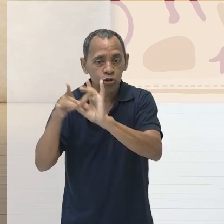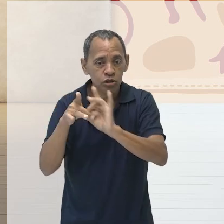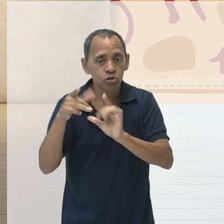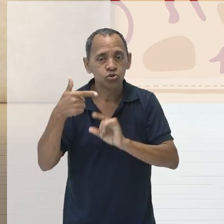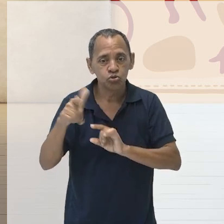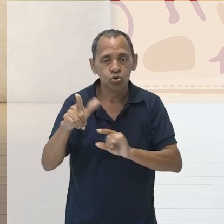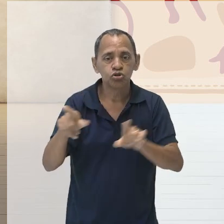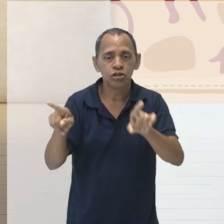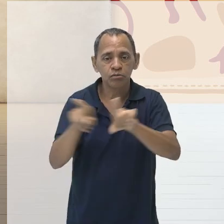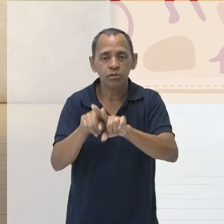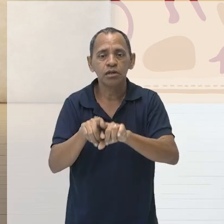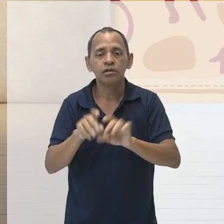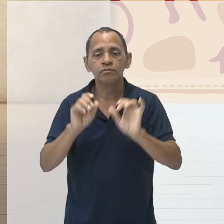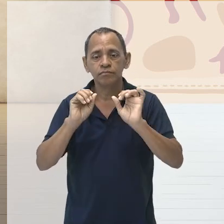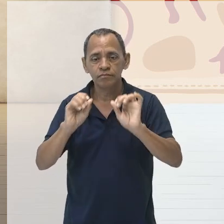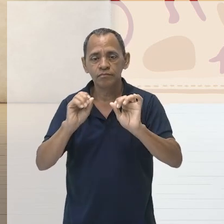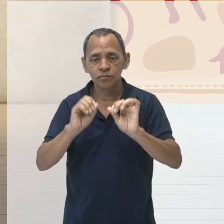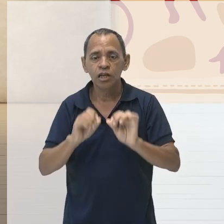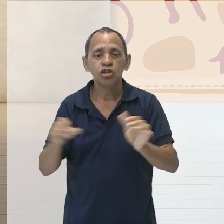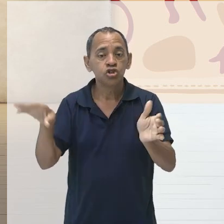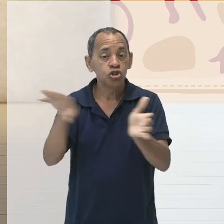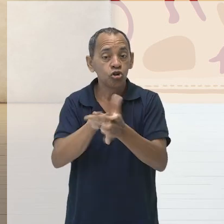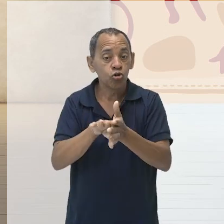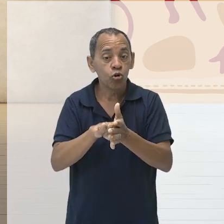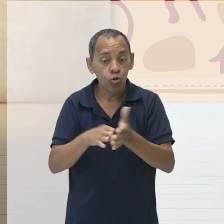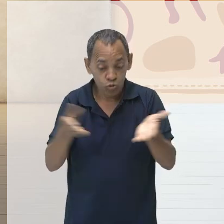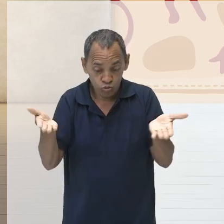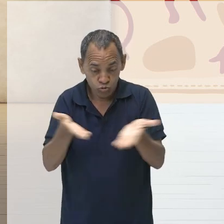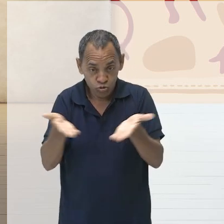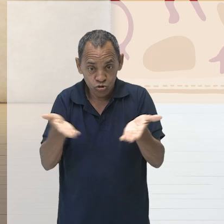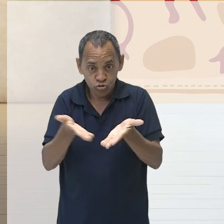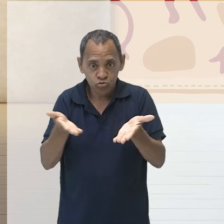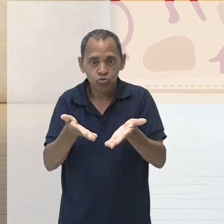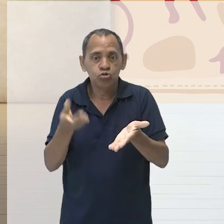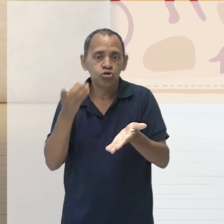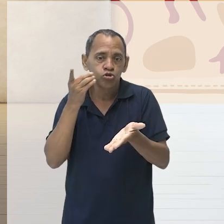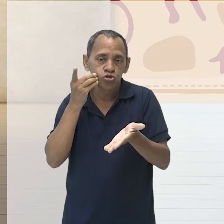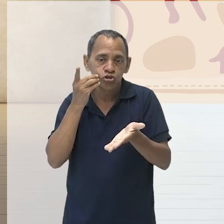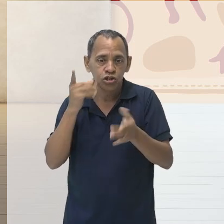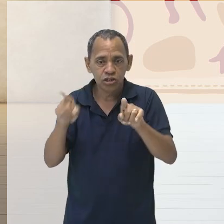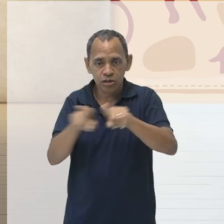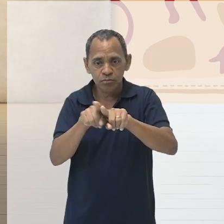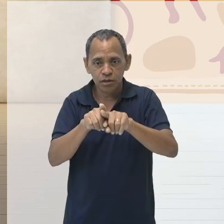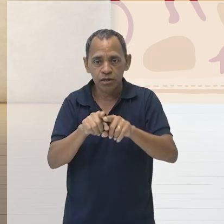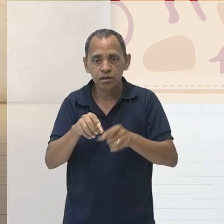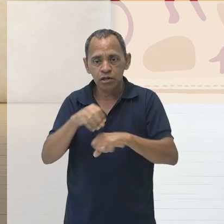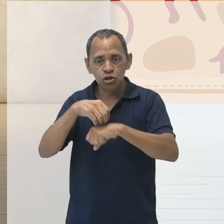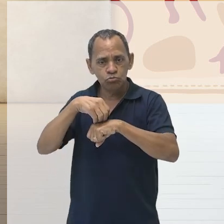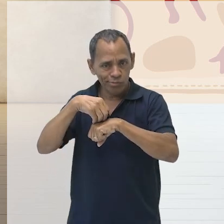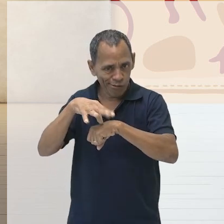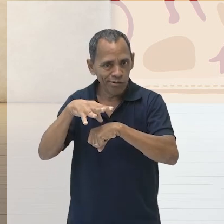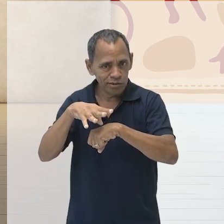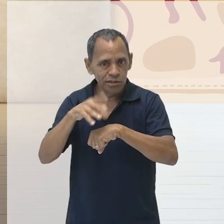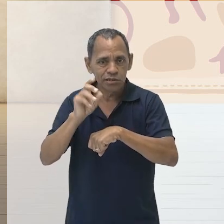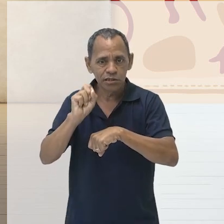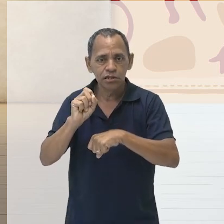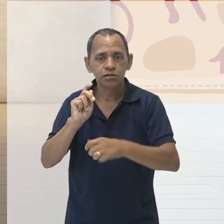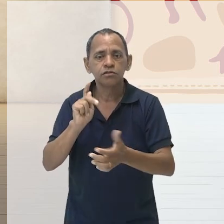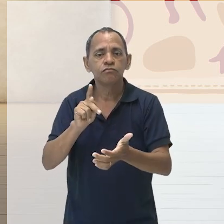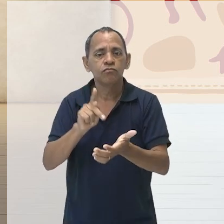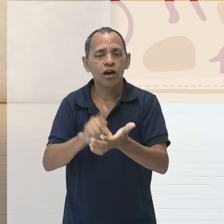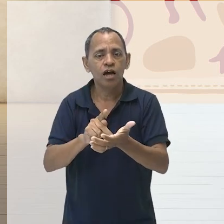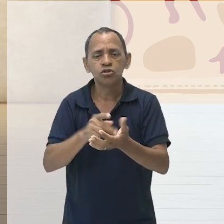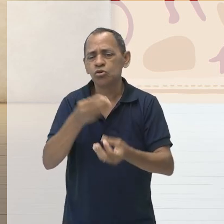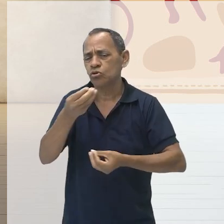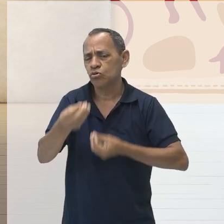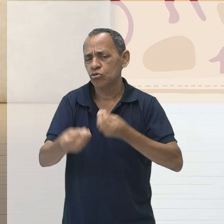que chegou, né, nos dias atuais. Aí eu quero contar para vocês, na verdade, a